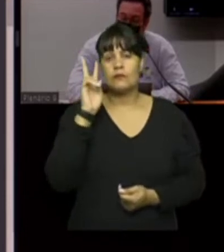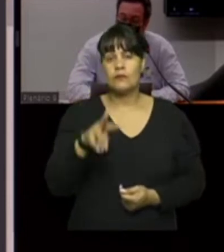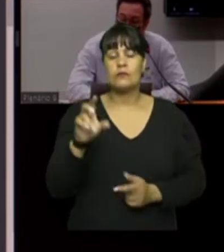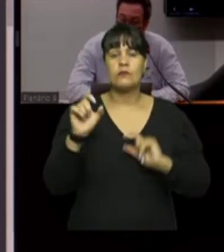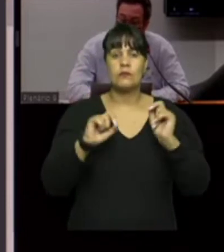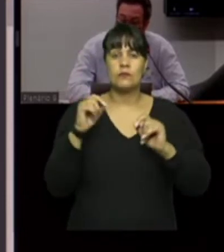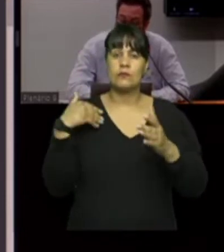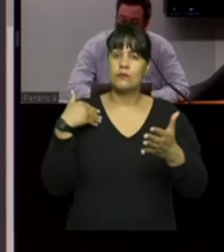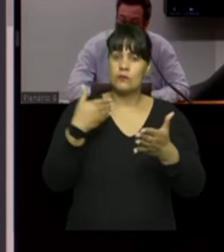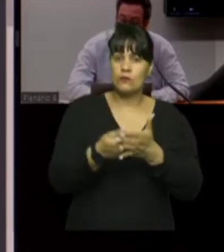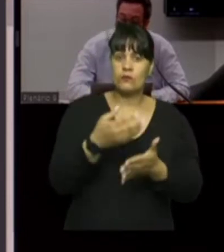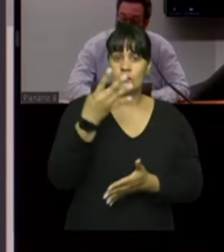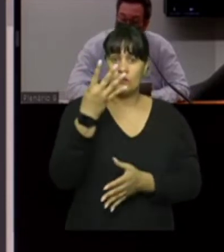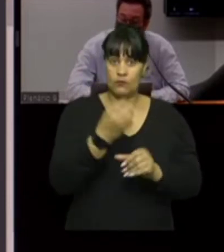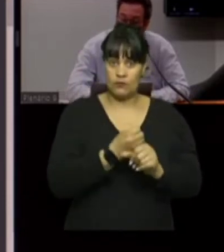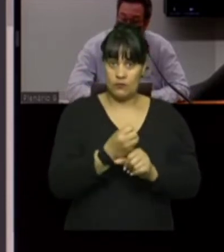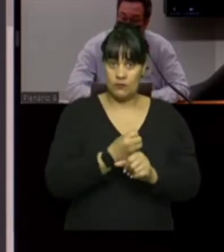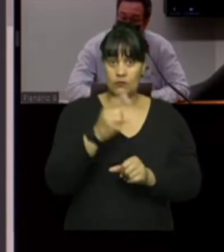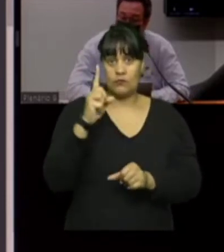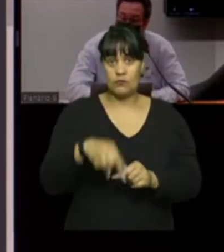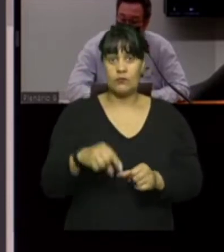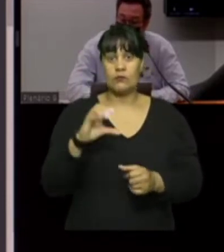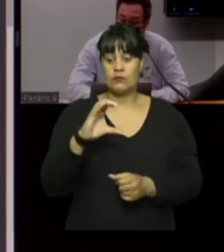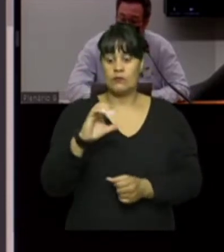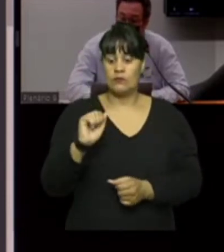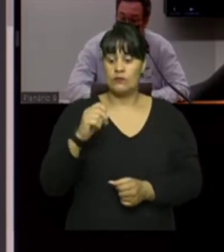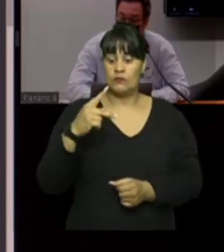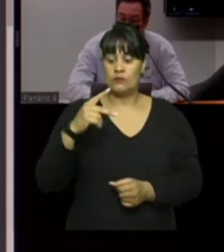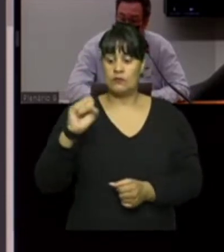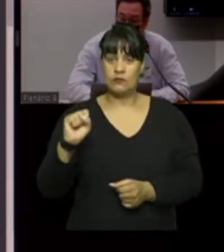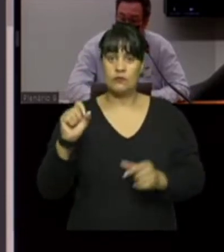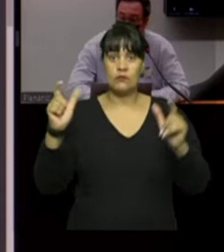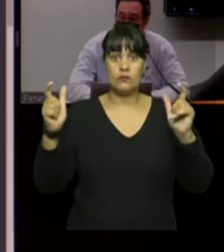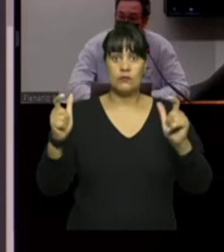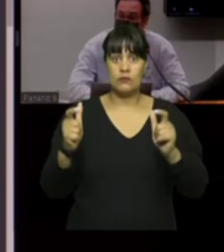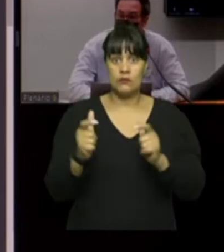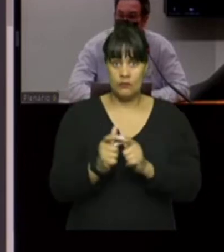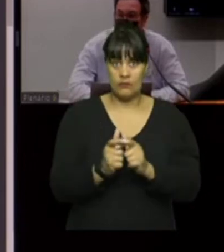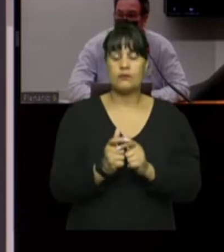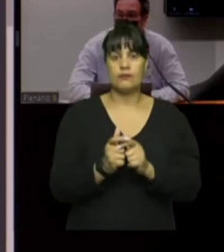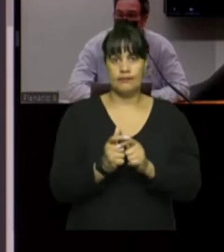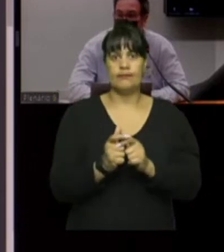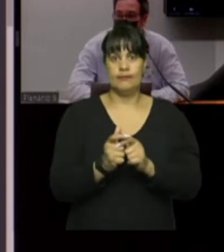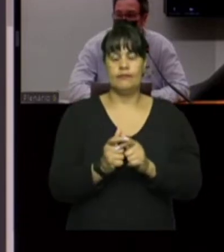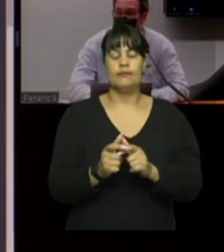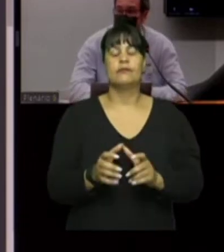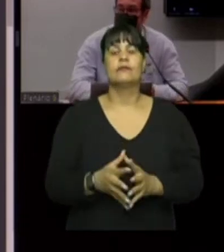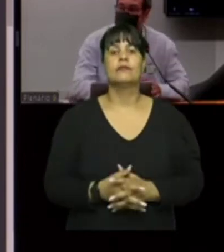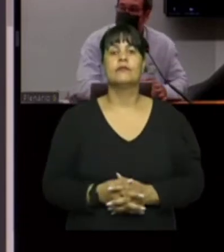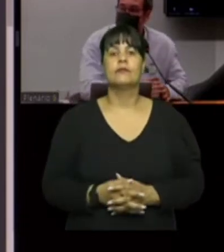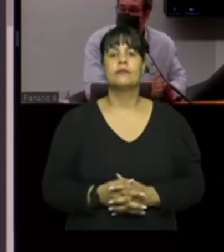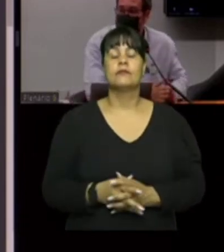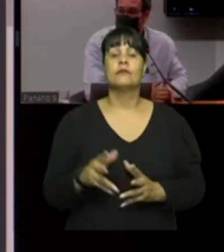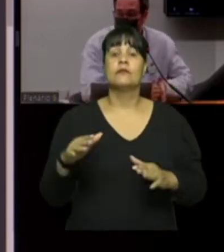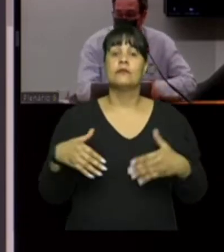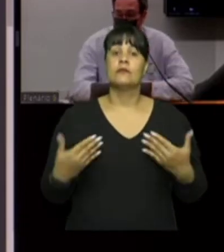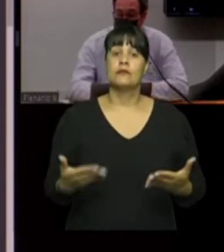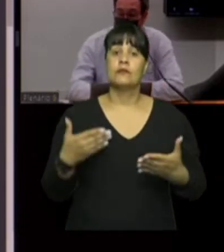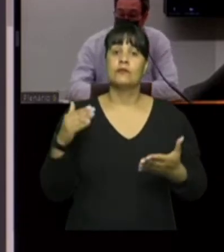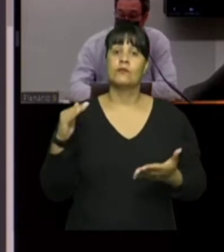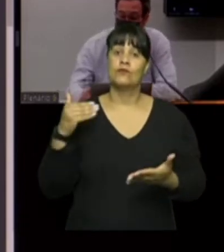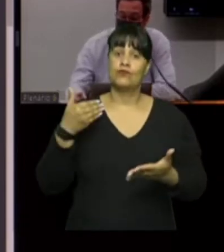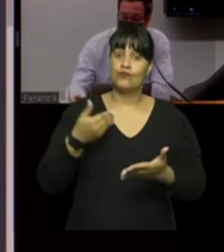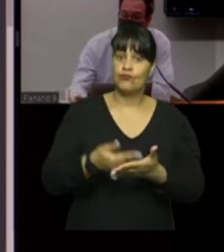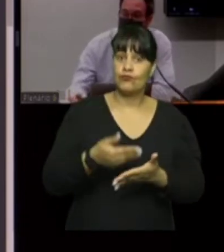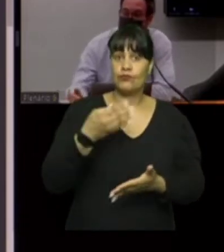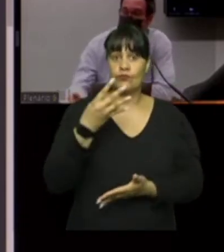compõem o período com menos CAPs implantados pelo governo federal desde 2004. Então, nos últimos 4 anos, e aí os dados